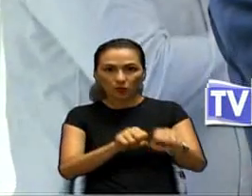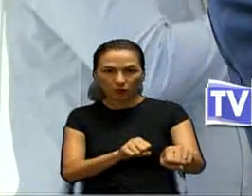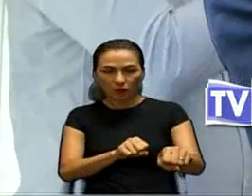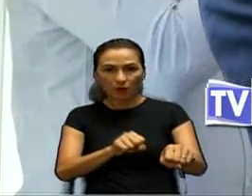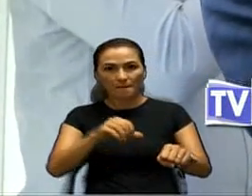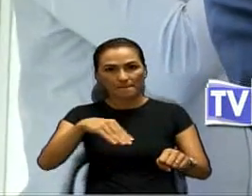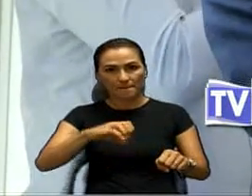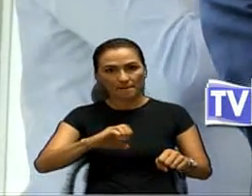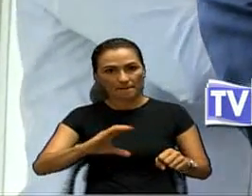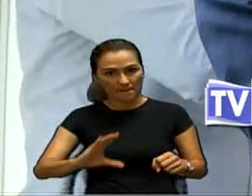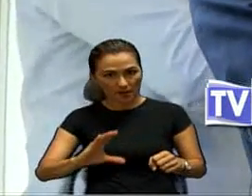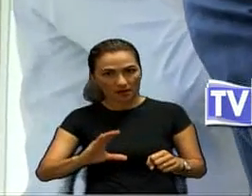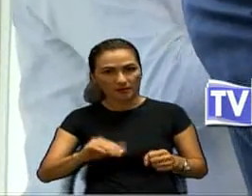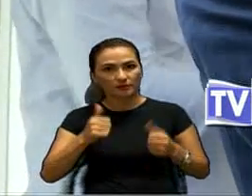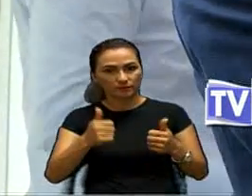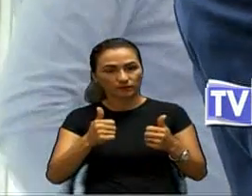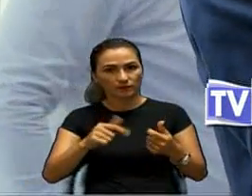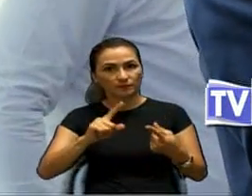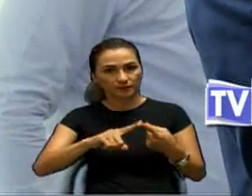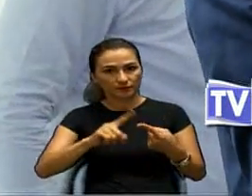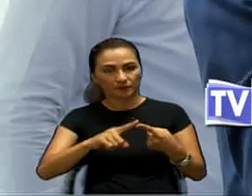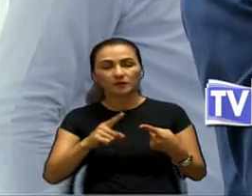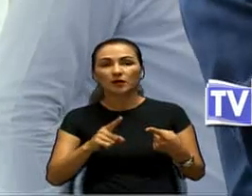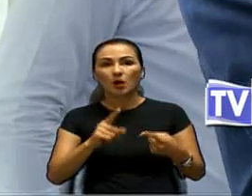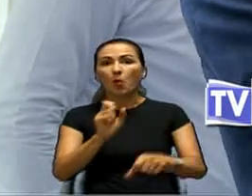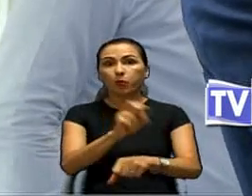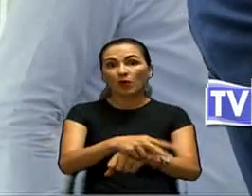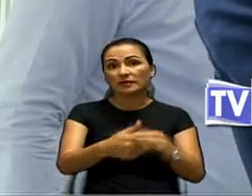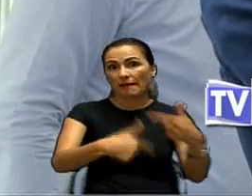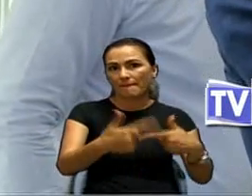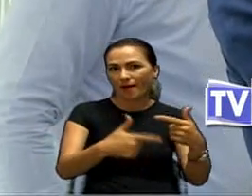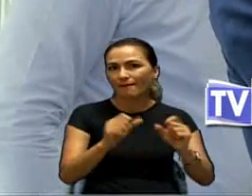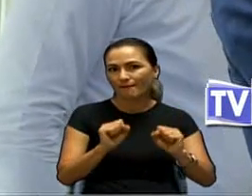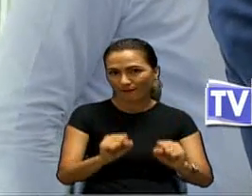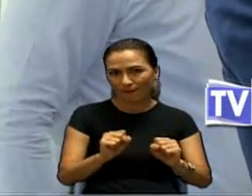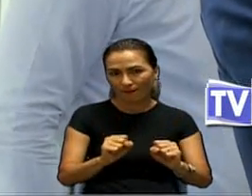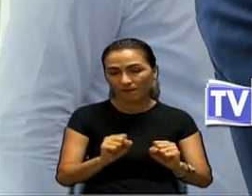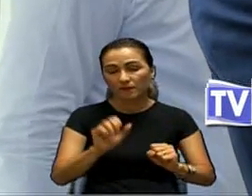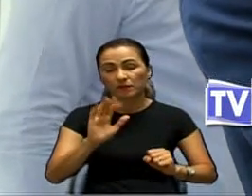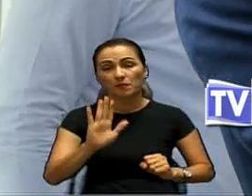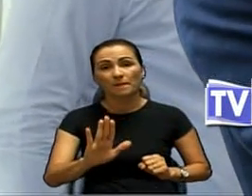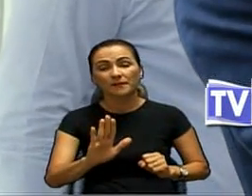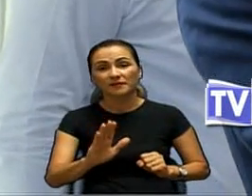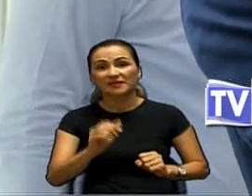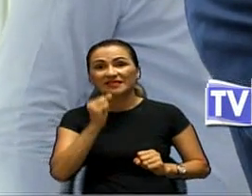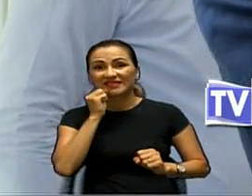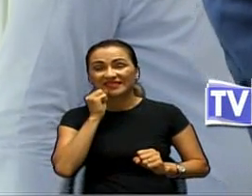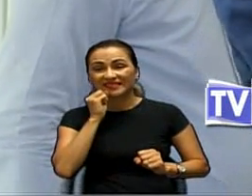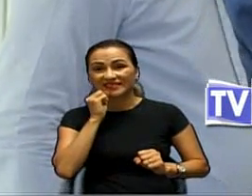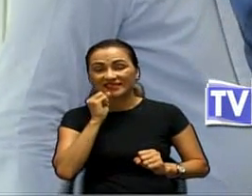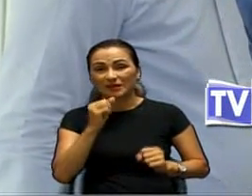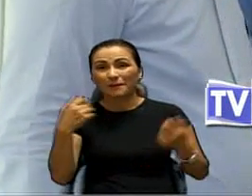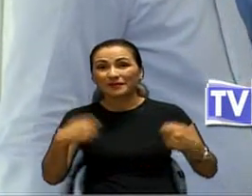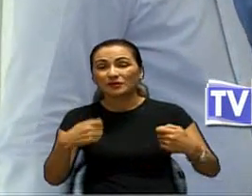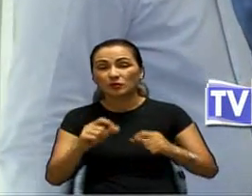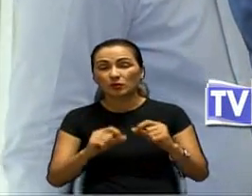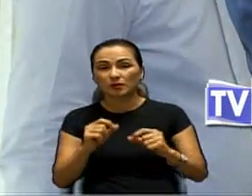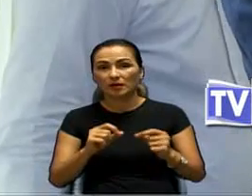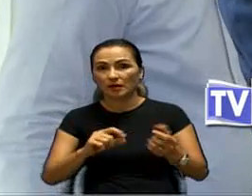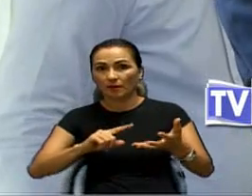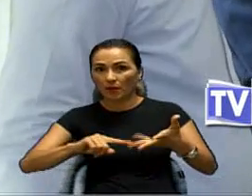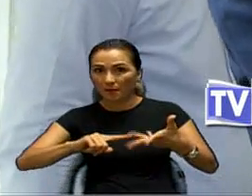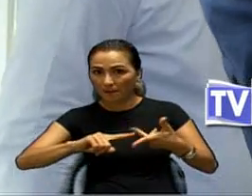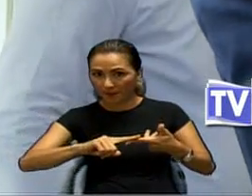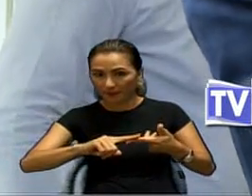título de especialista. O ponto que eu quero chegar é que, para quê? Seja uma residência credenciada pelo MEC, um dos critérios é que